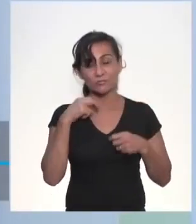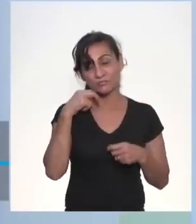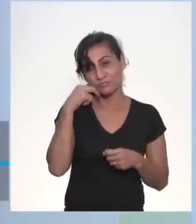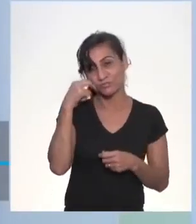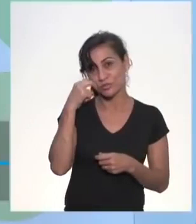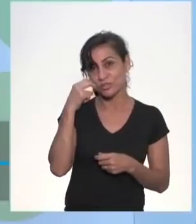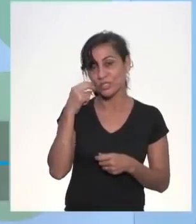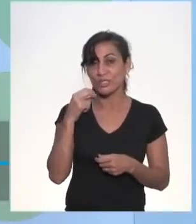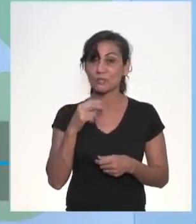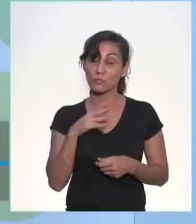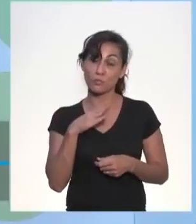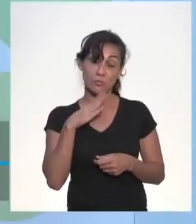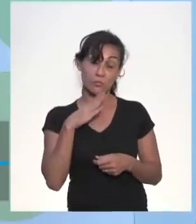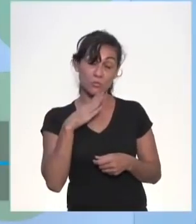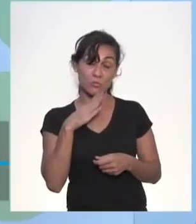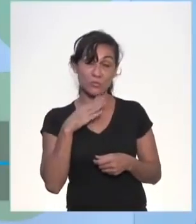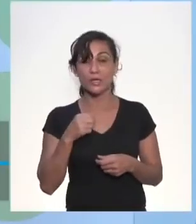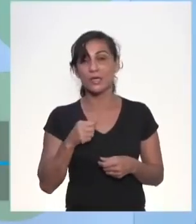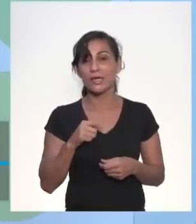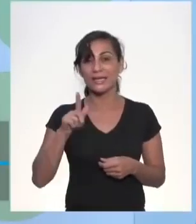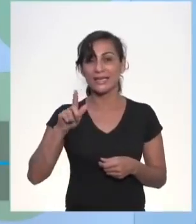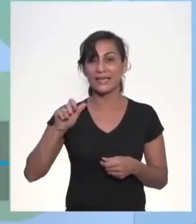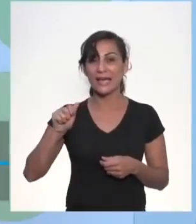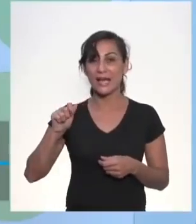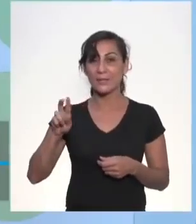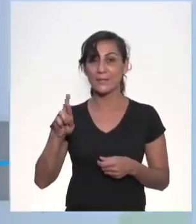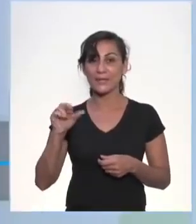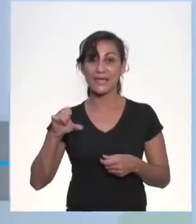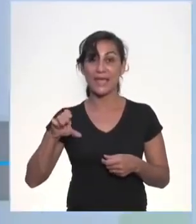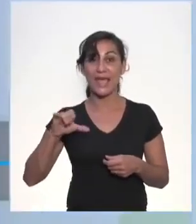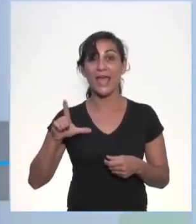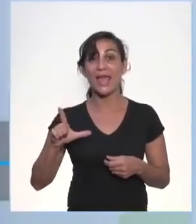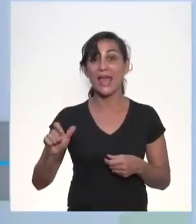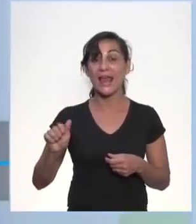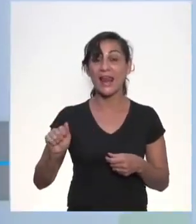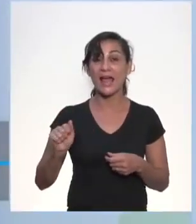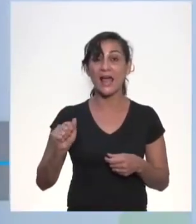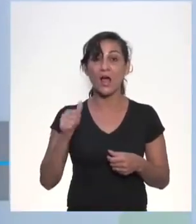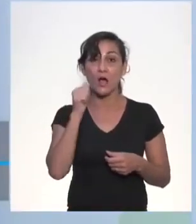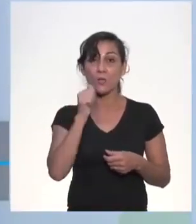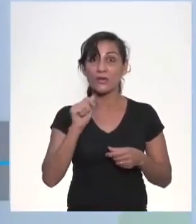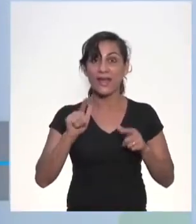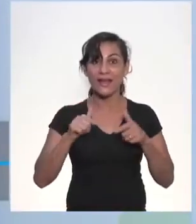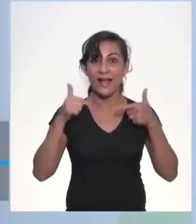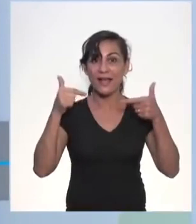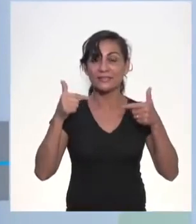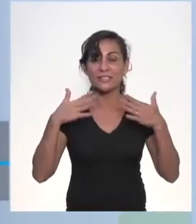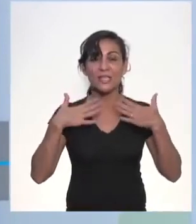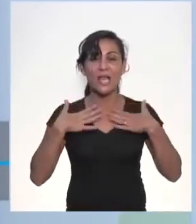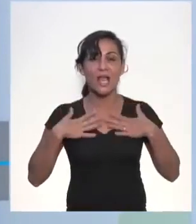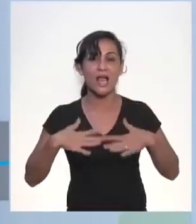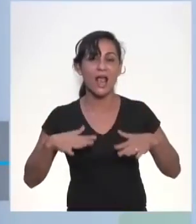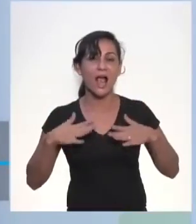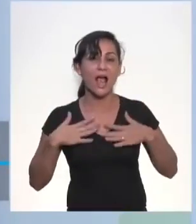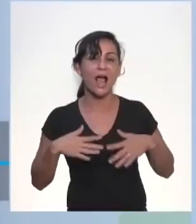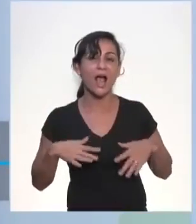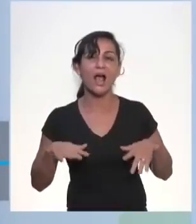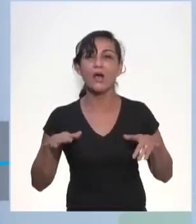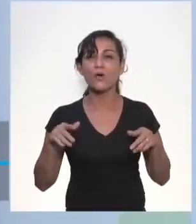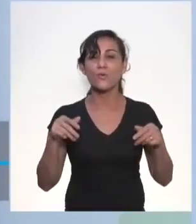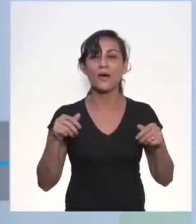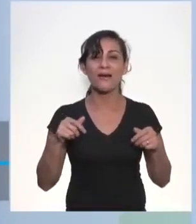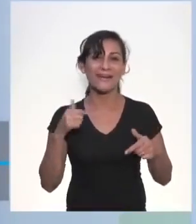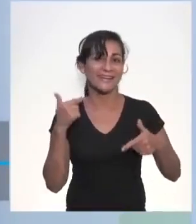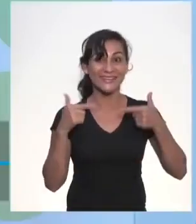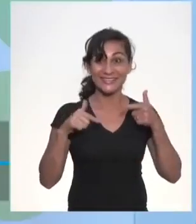mais discreta, talvez. Isso, a então, Gabriela. Uma mulher alegre com uma aura que traz calma, serenidade e alegria.